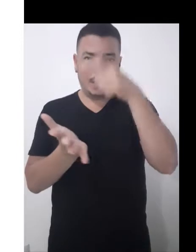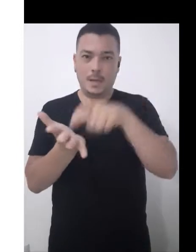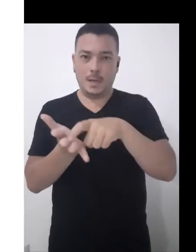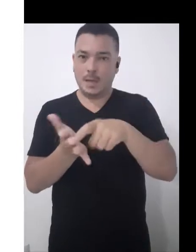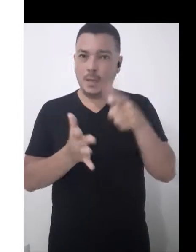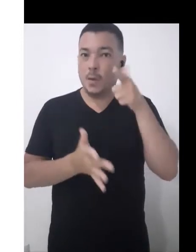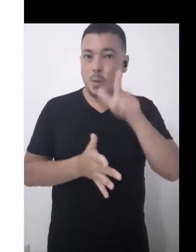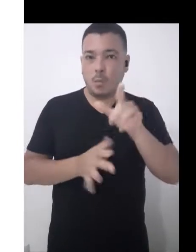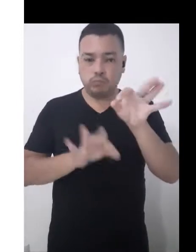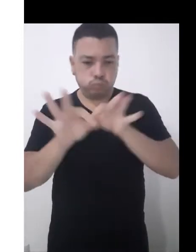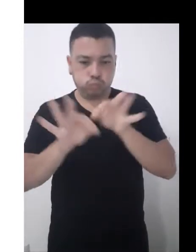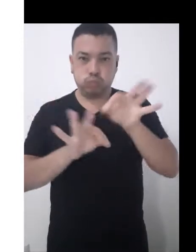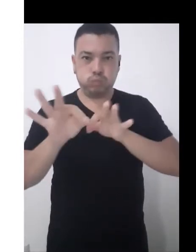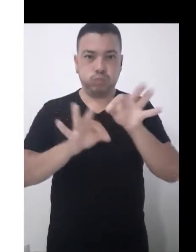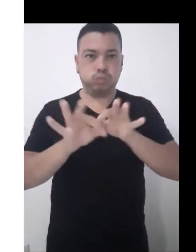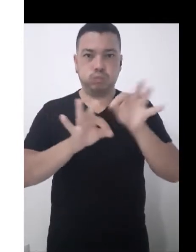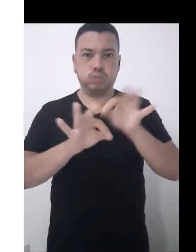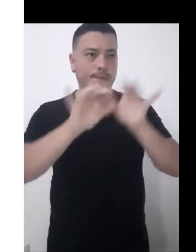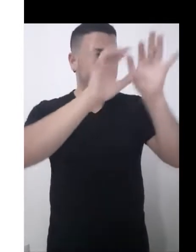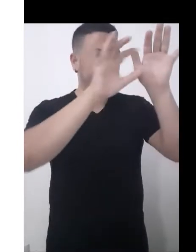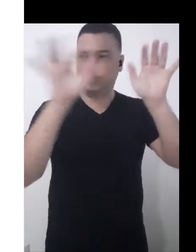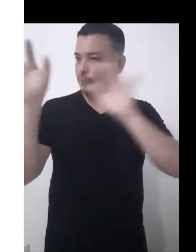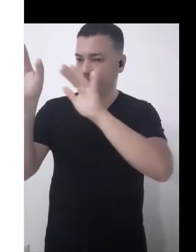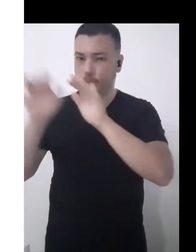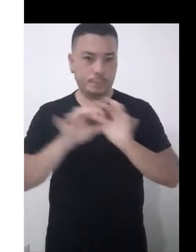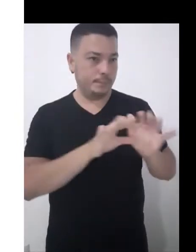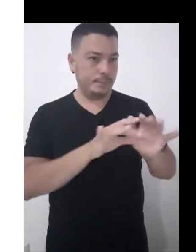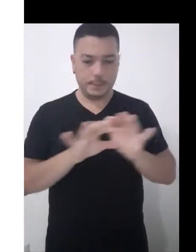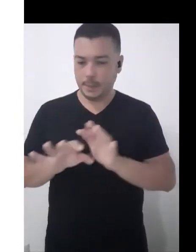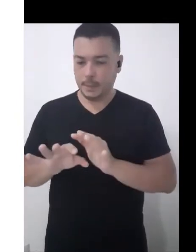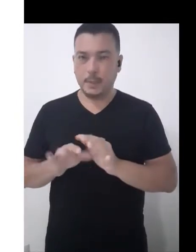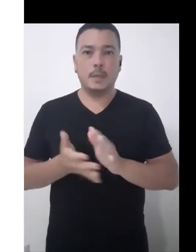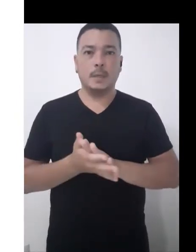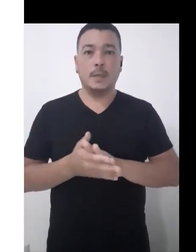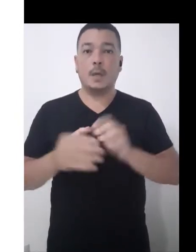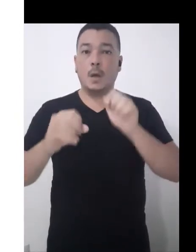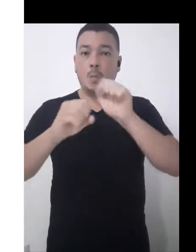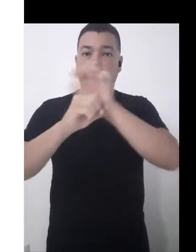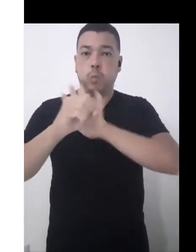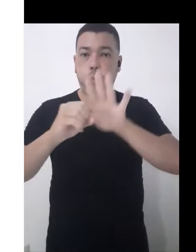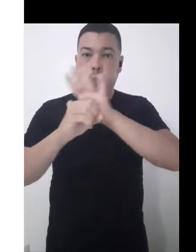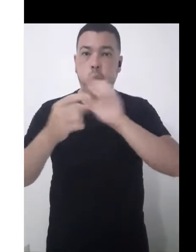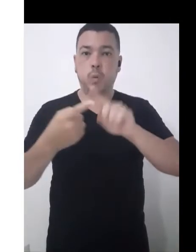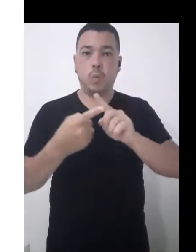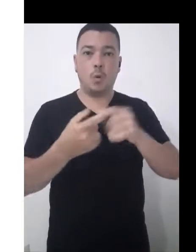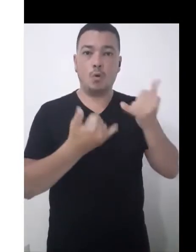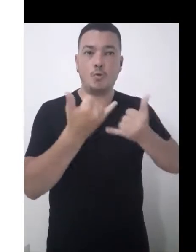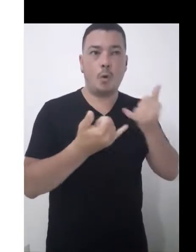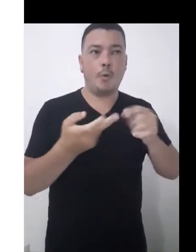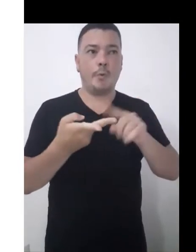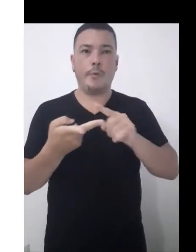Né? E com os outros aplicativos que a gente vai abrindo. Firefox, Google Chrome, antivírus, um jogo, etc.